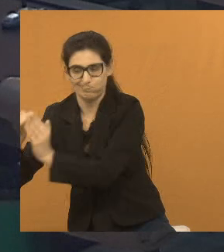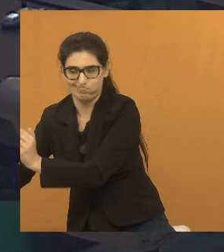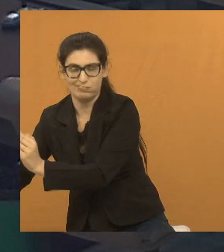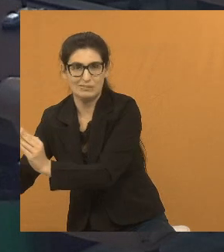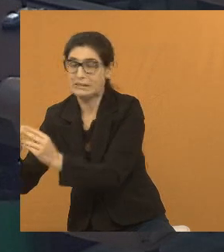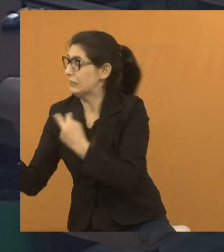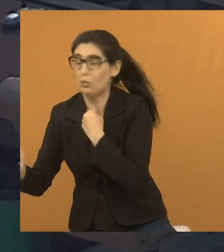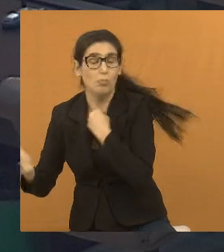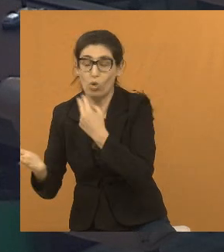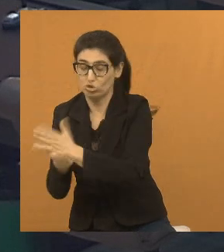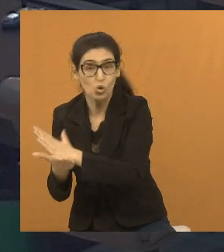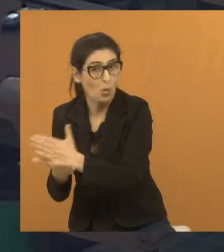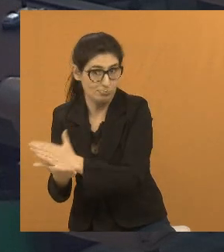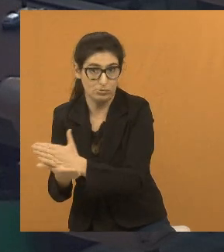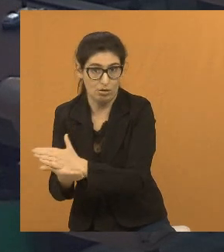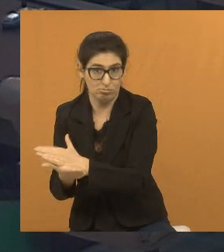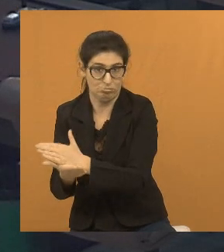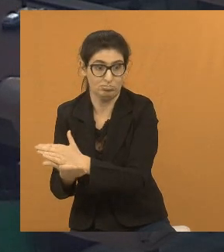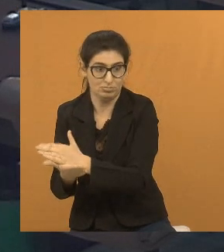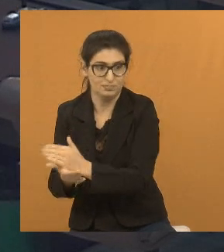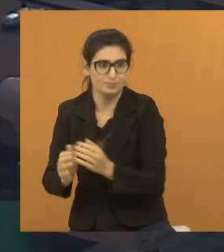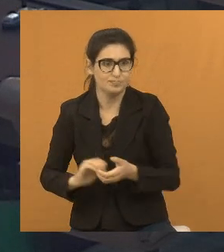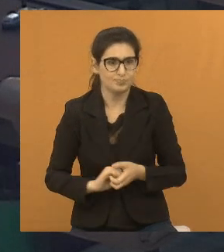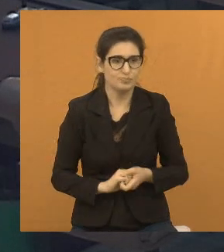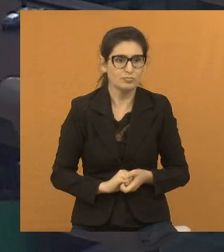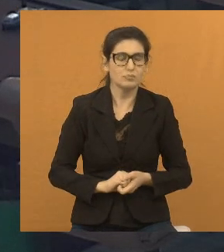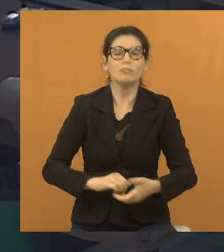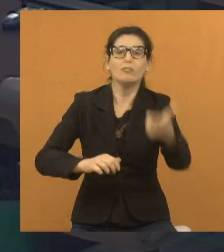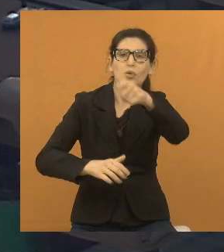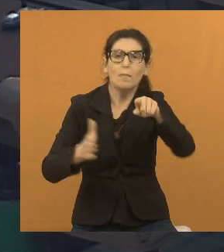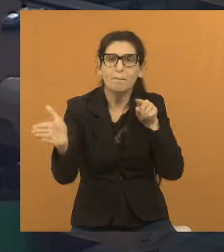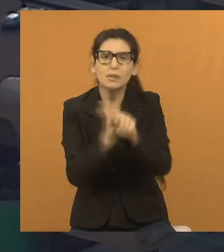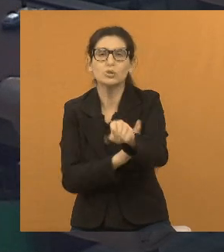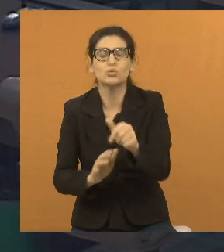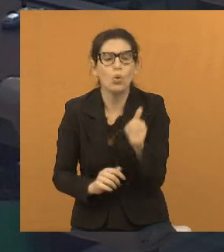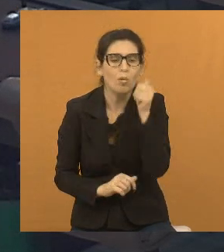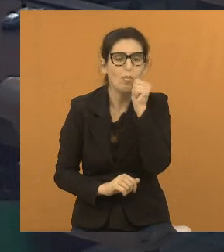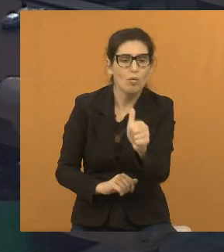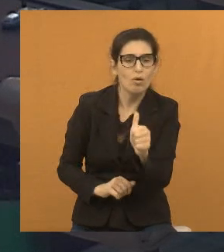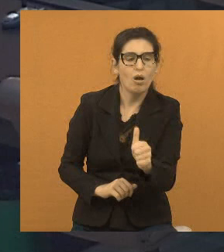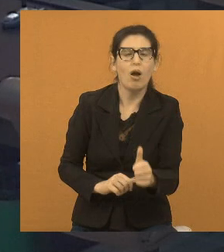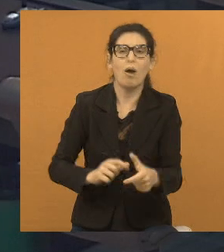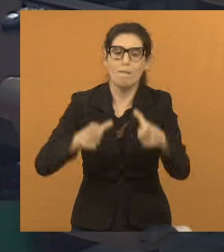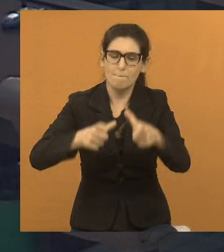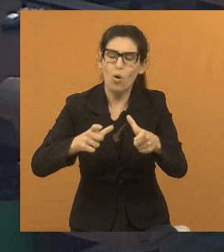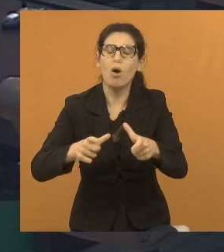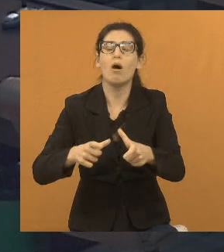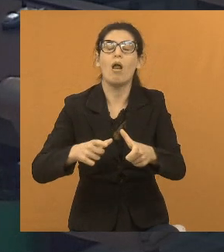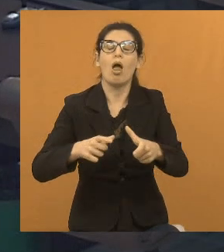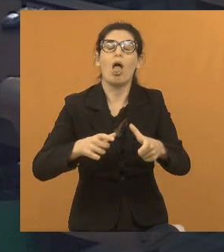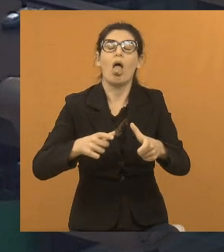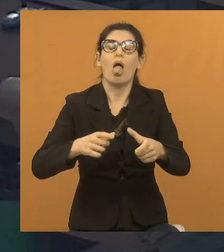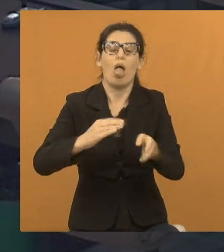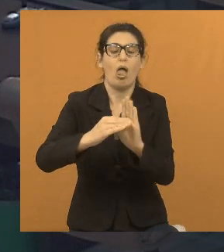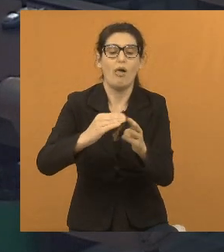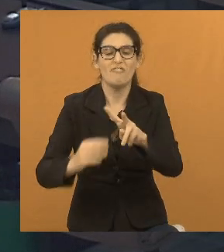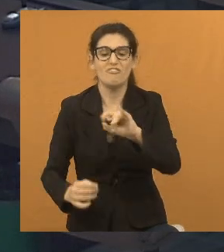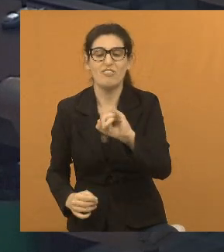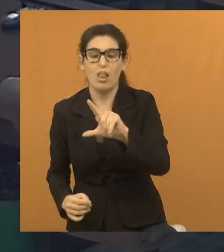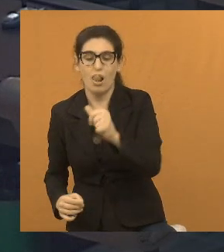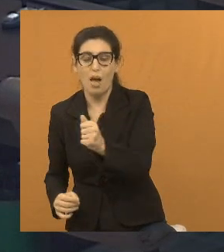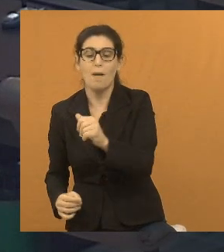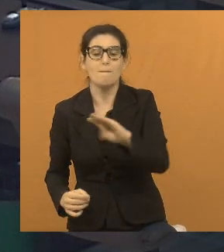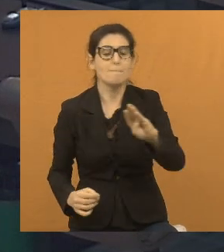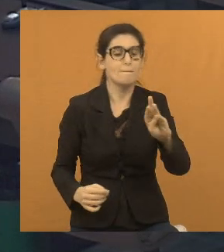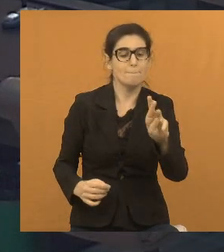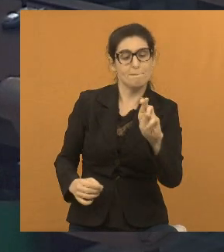A última pergunta vem da Rangelma Nascimento. Ela mora no Vila Branca. E é